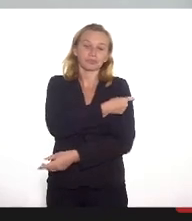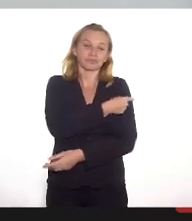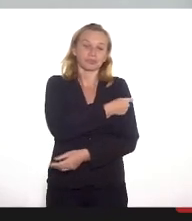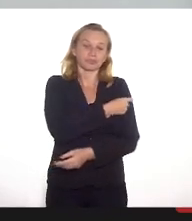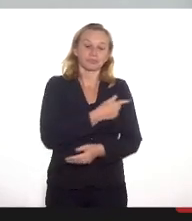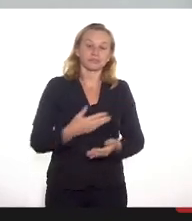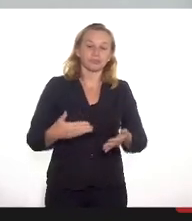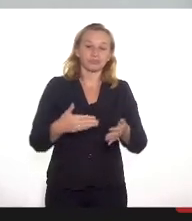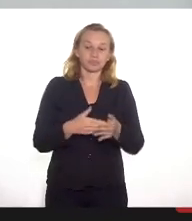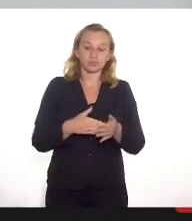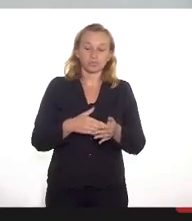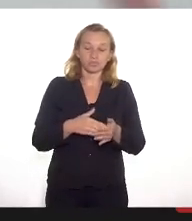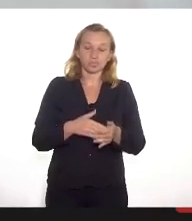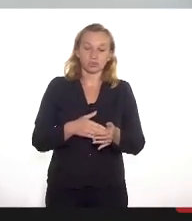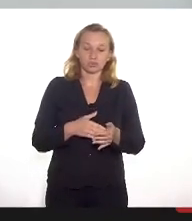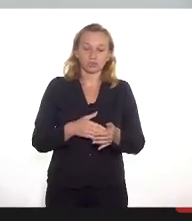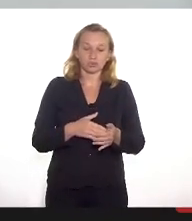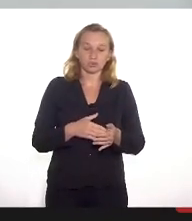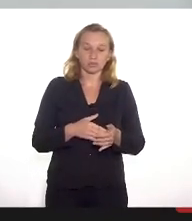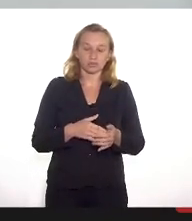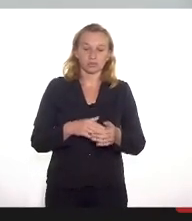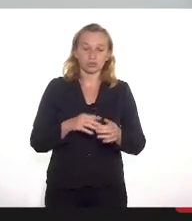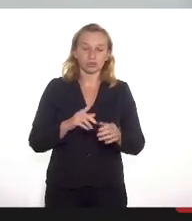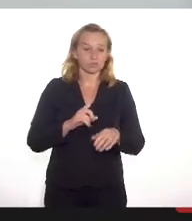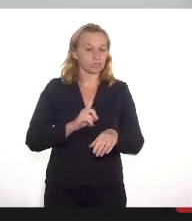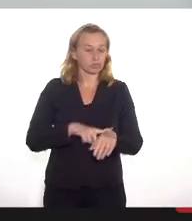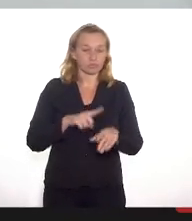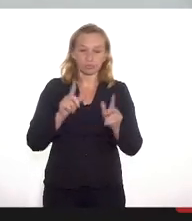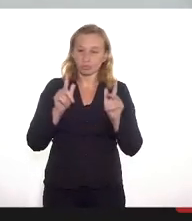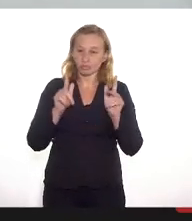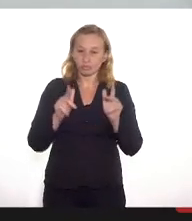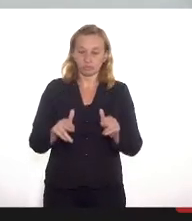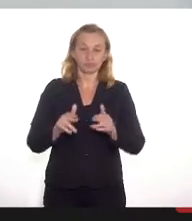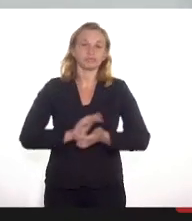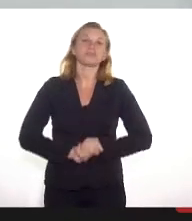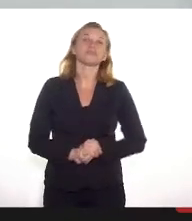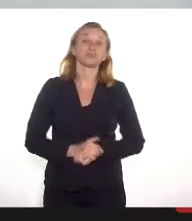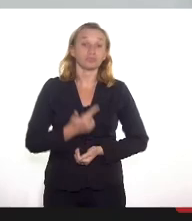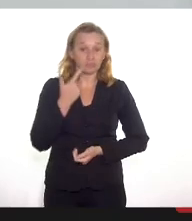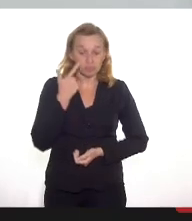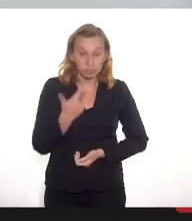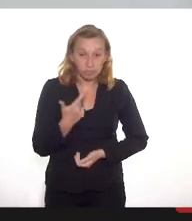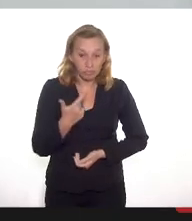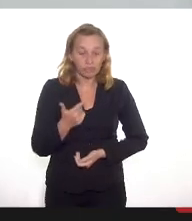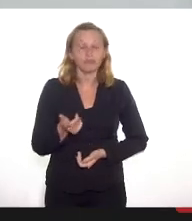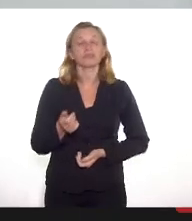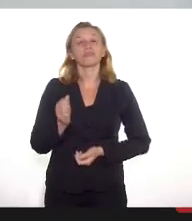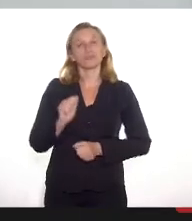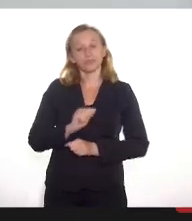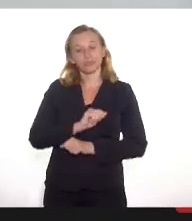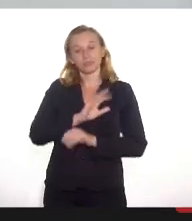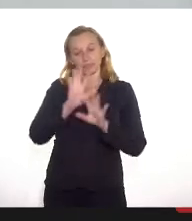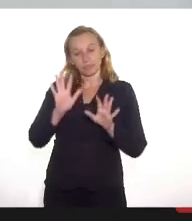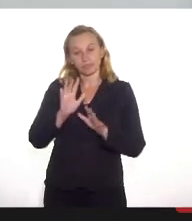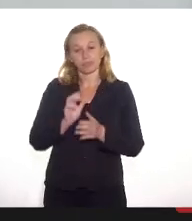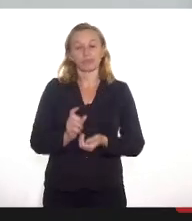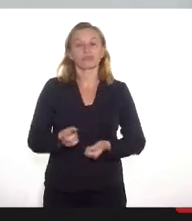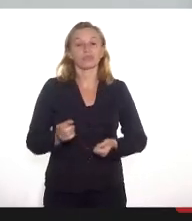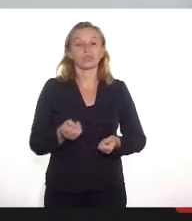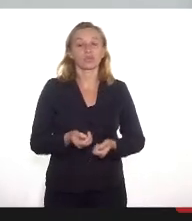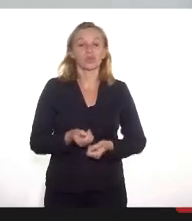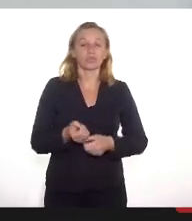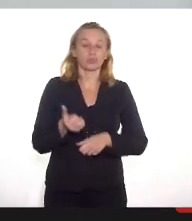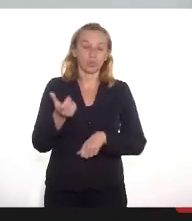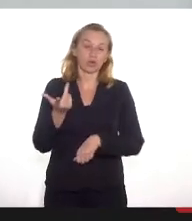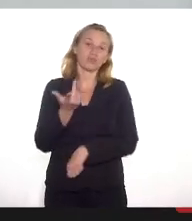ponta a ponta no mesmo dia dentro de uma campanha então que a gente tá vendo É claro que o tempo de reconhecer que a escassez o